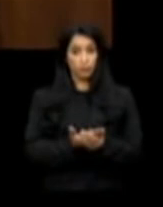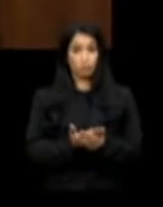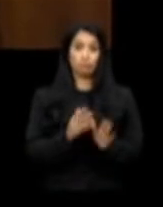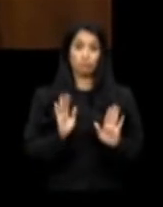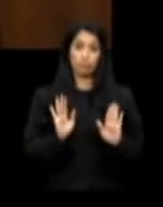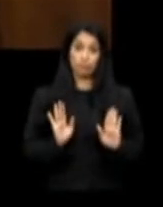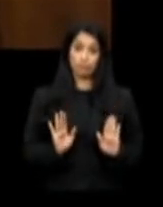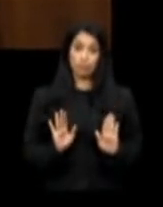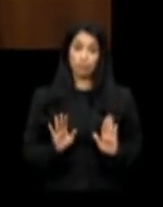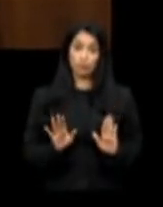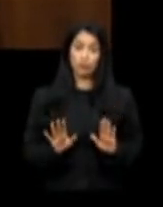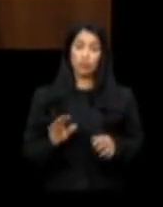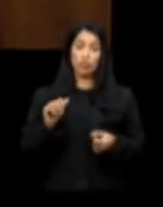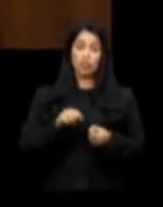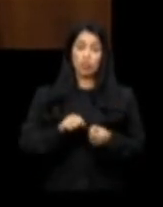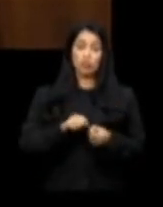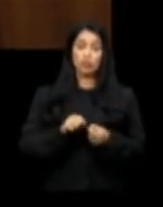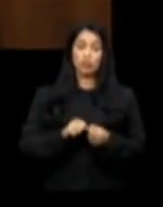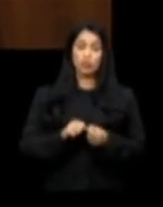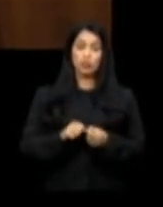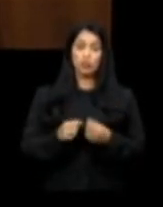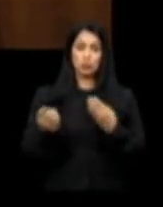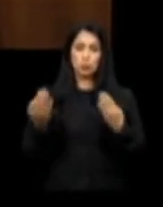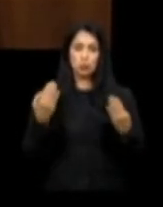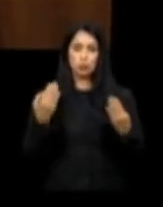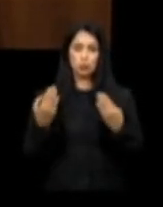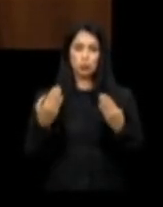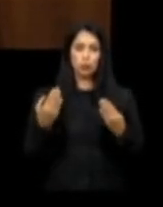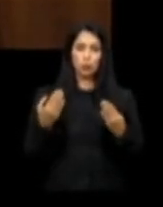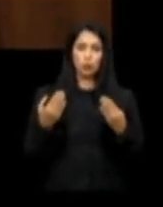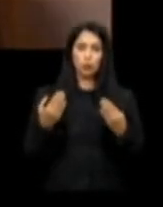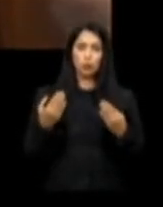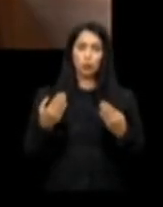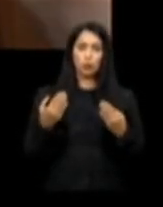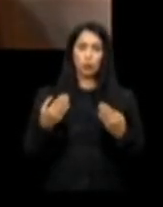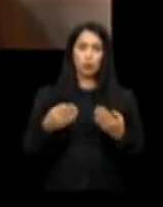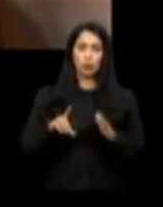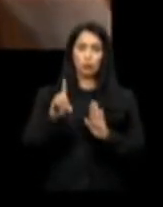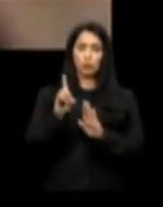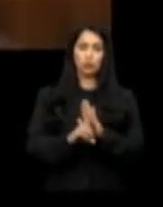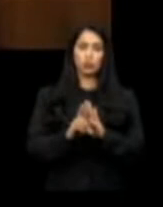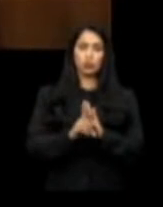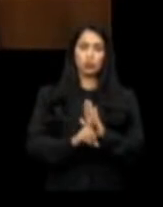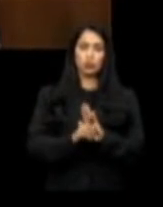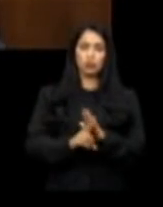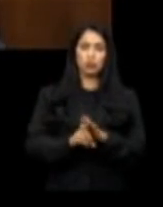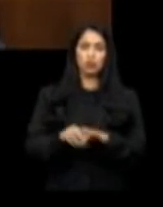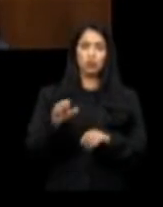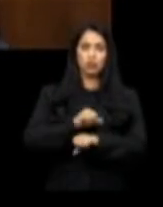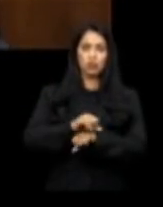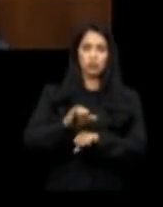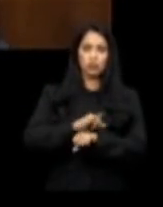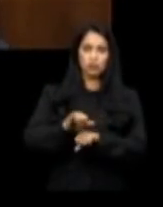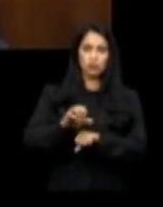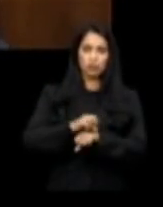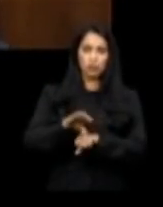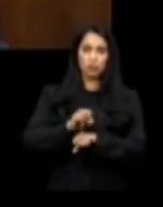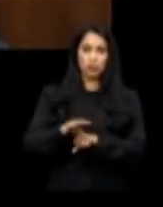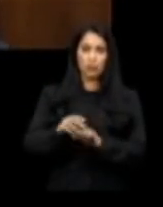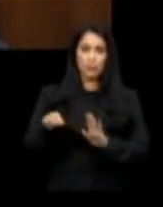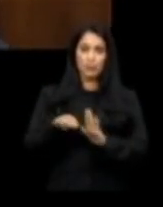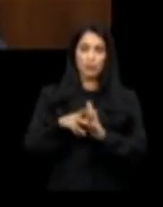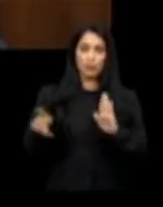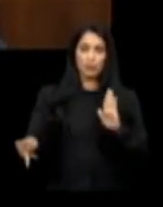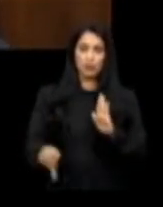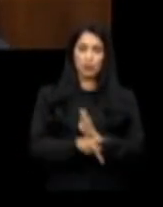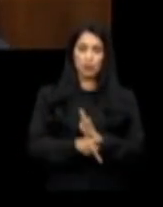contudo, fazendo incidir os parâmetros de tutela do direito à autodeterminação informacional, verifica-se que a medida